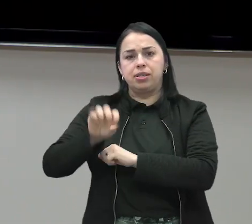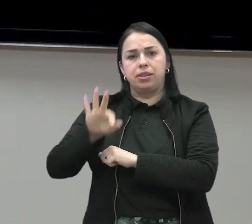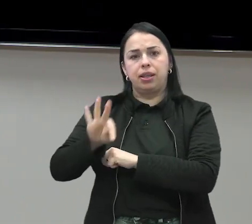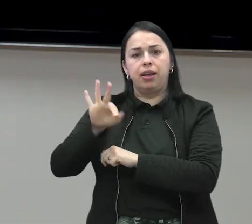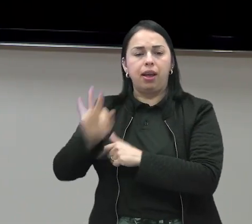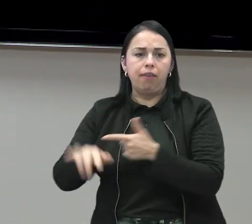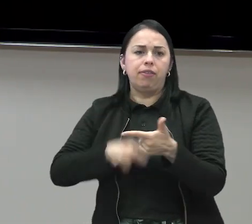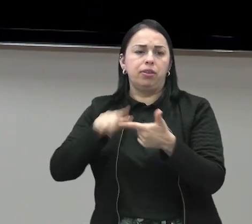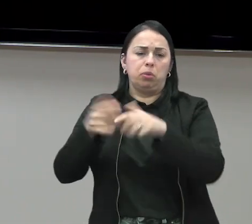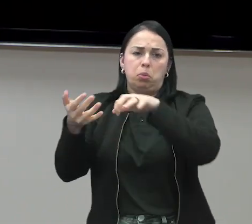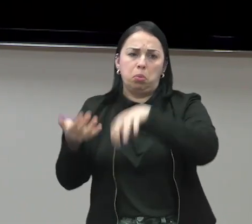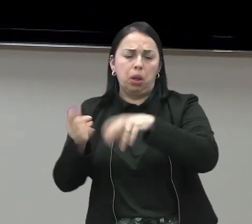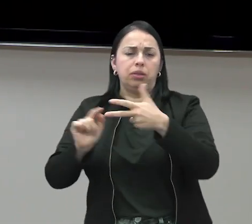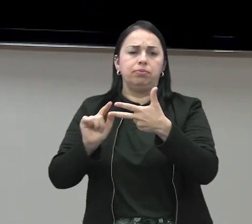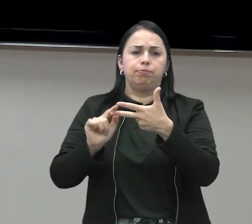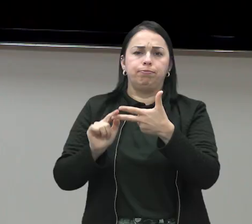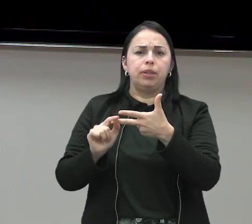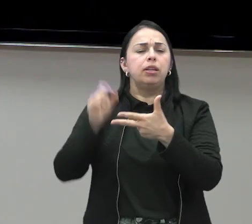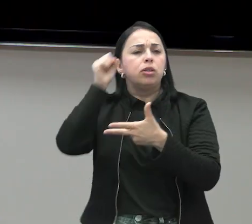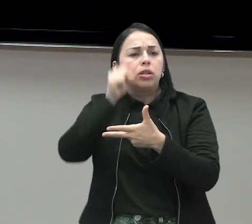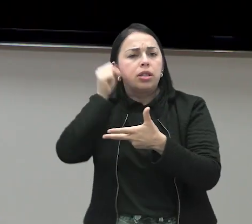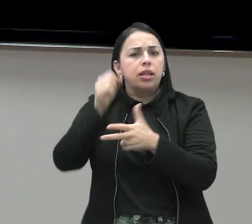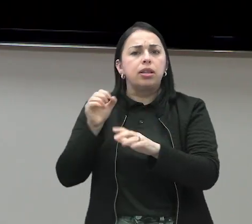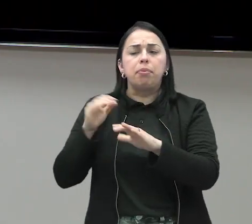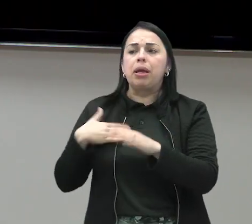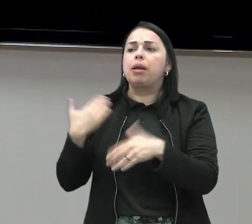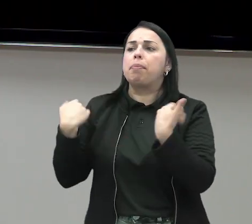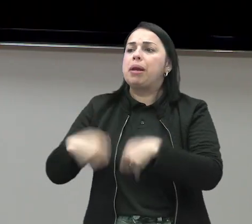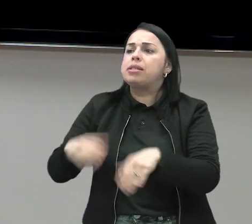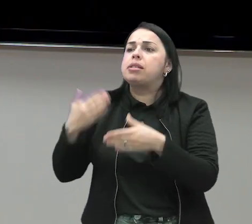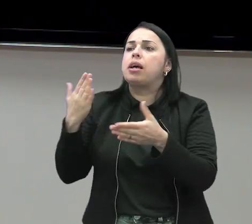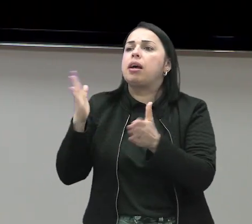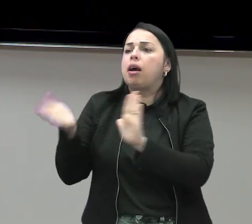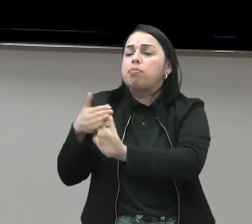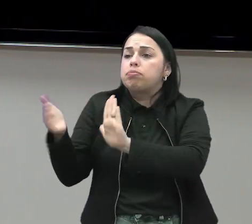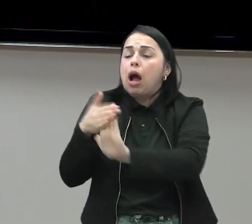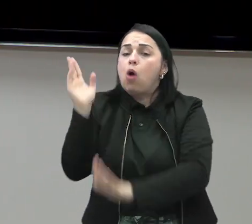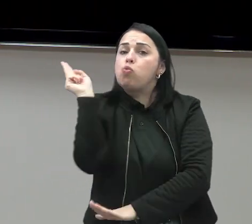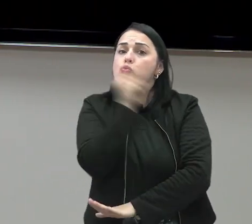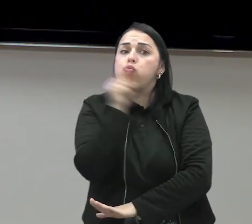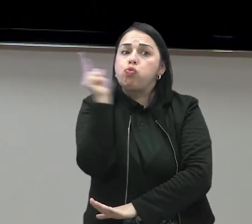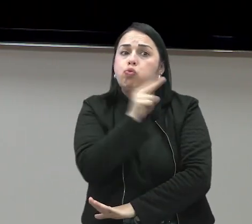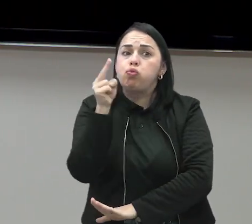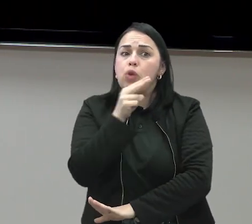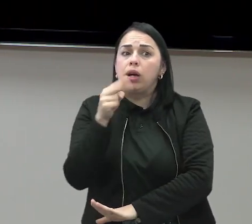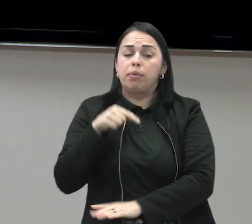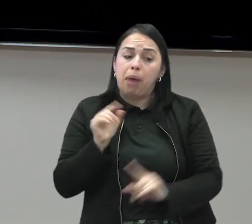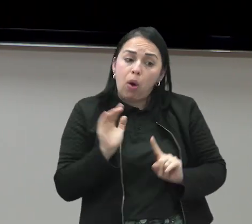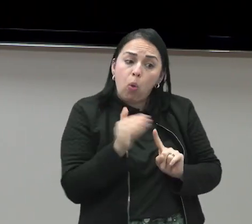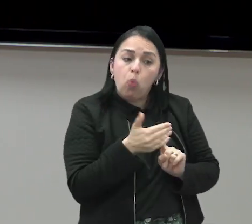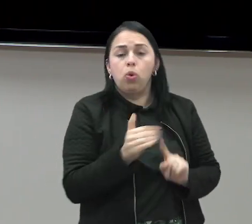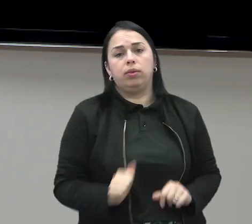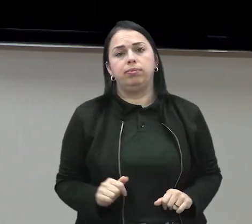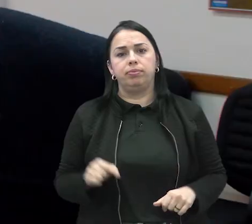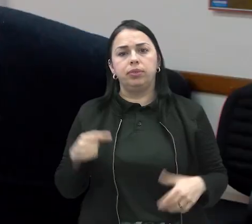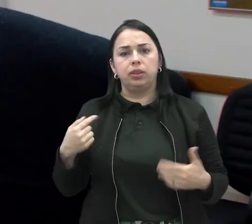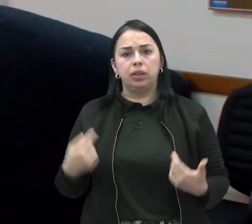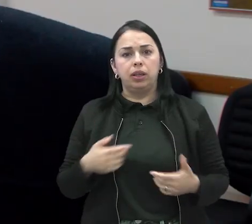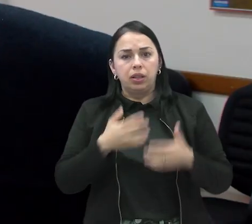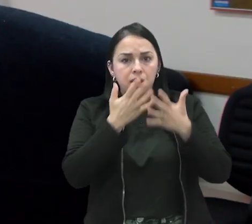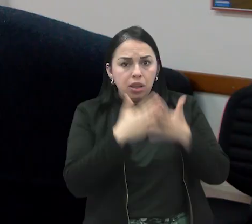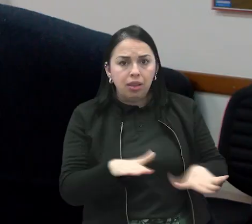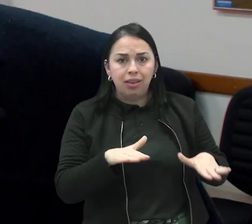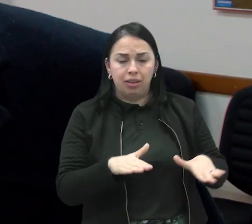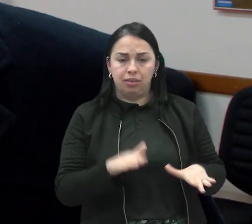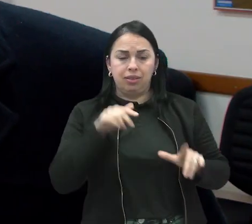STF, ao MP, ao Senado, ao Congresso, sugerindo agilidade em pautas que possam garantir a proteção da infância. A gente está